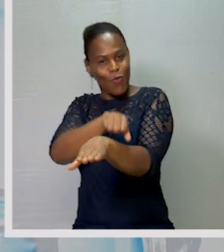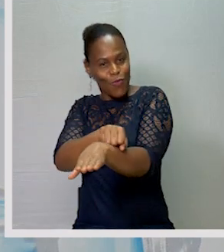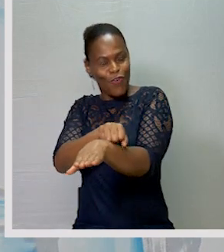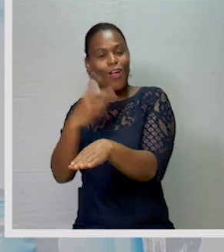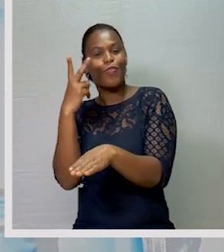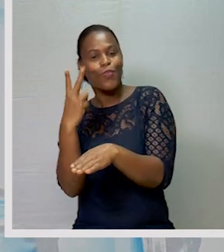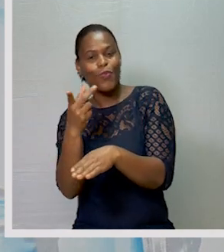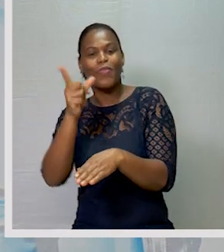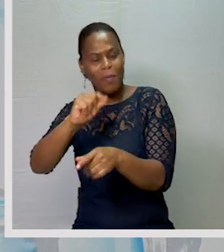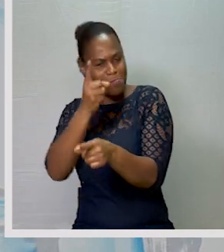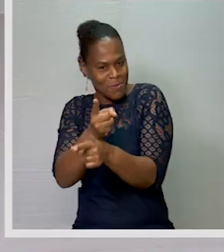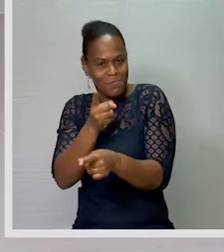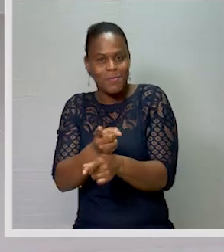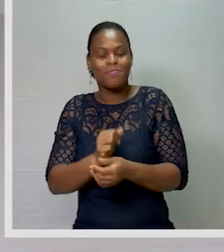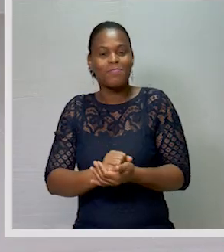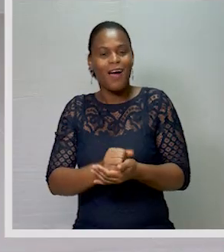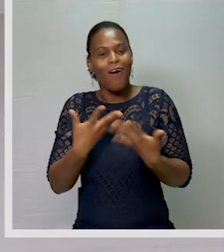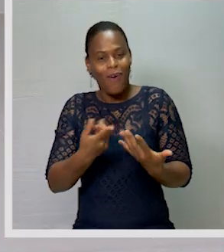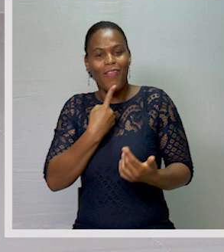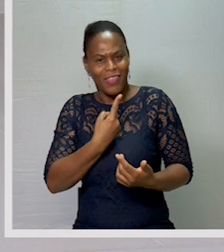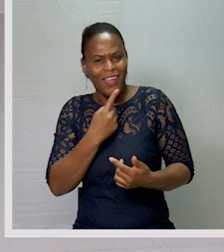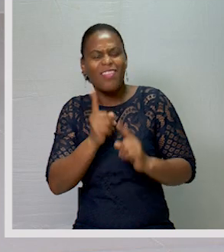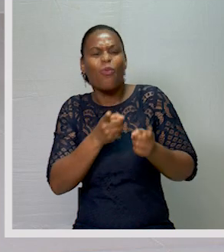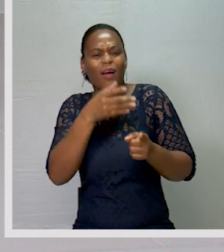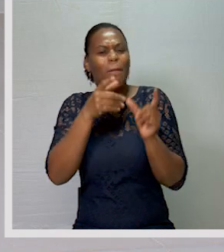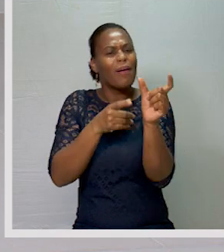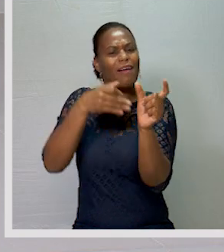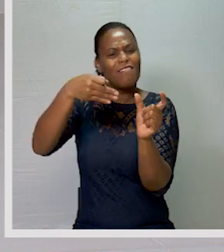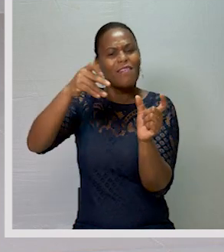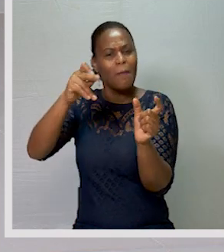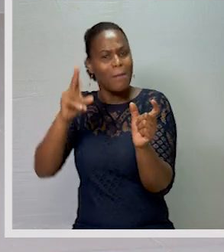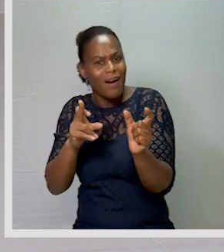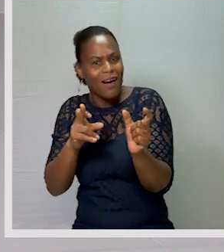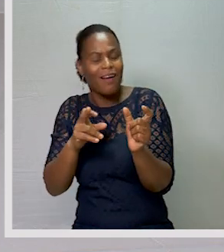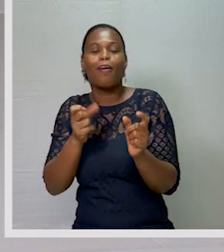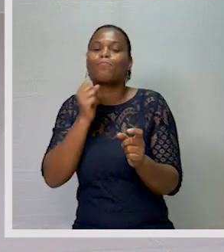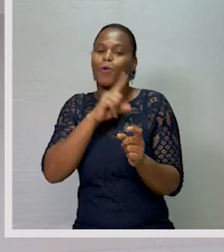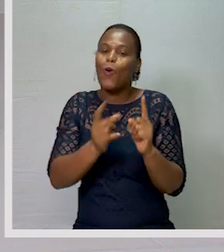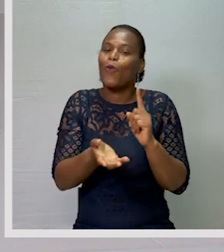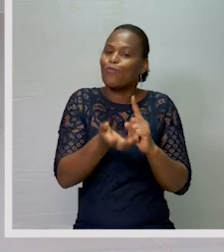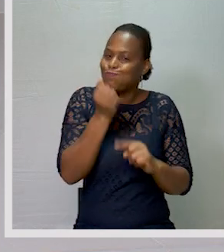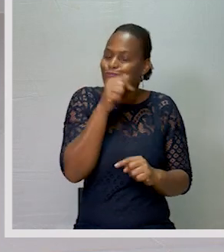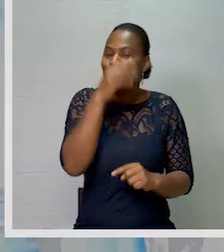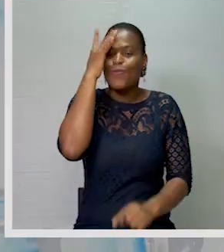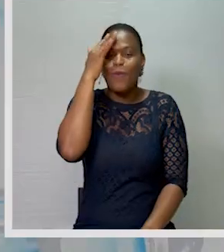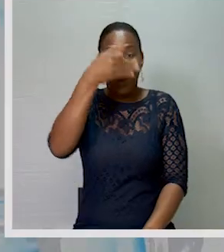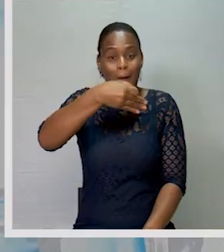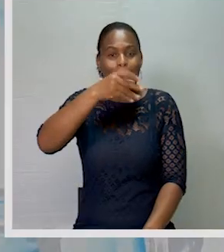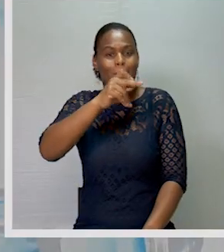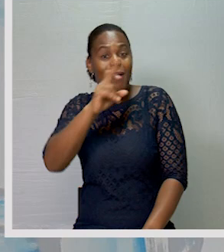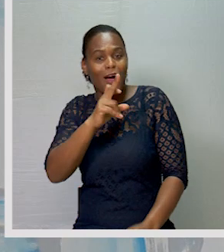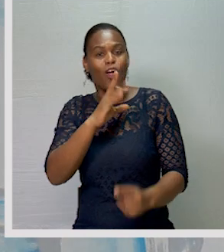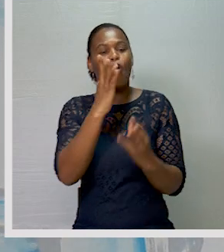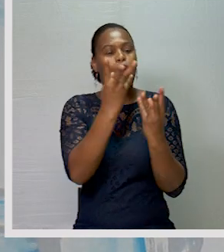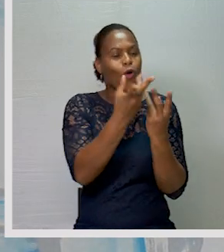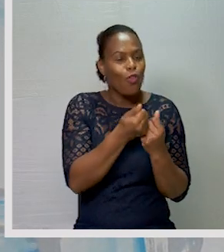a mesma coisa. Entenderam o que é par? E nós podemos obter números pares através de